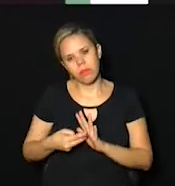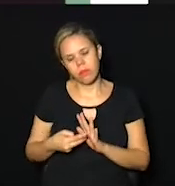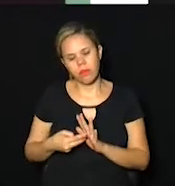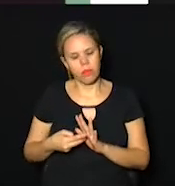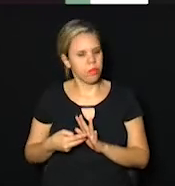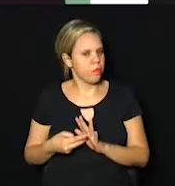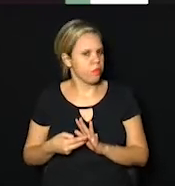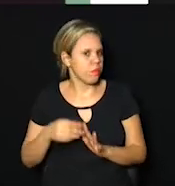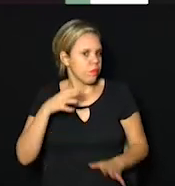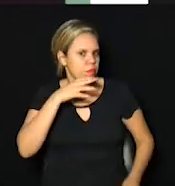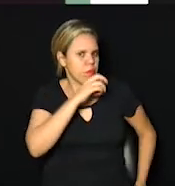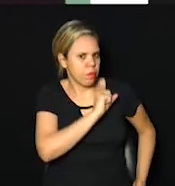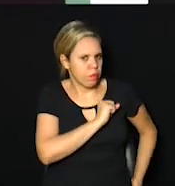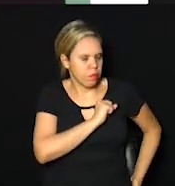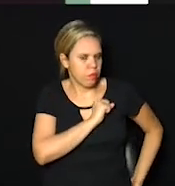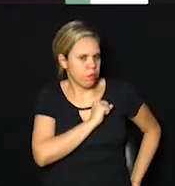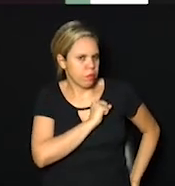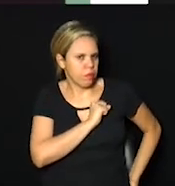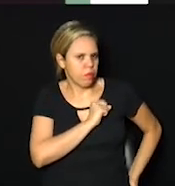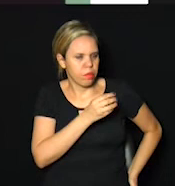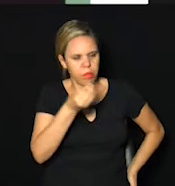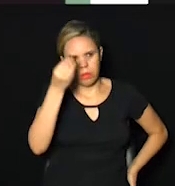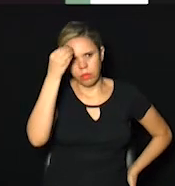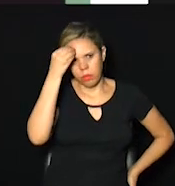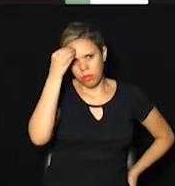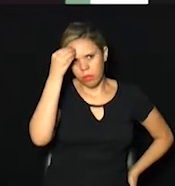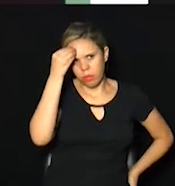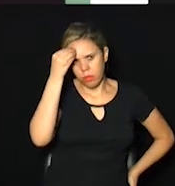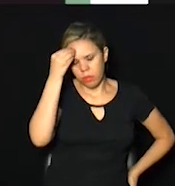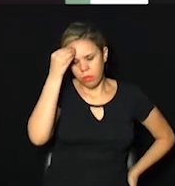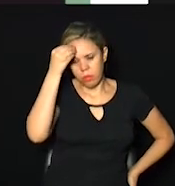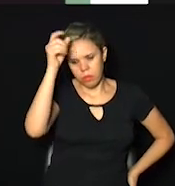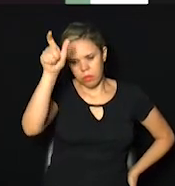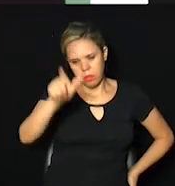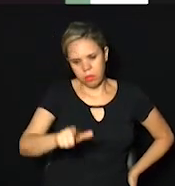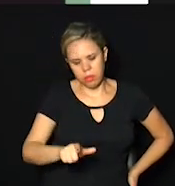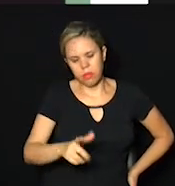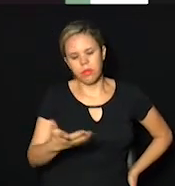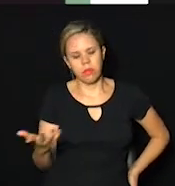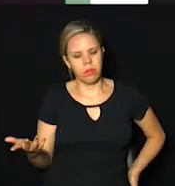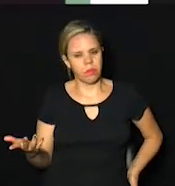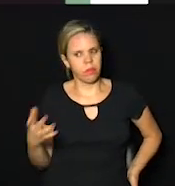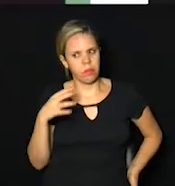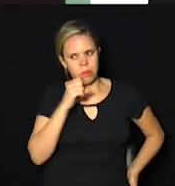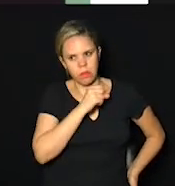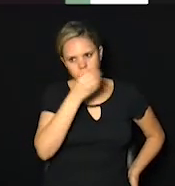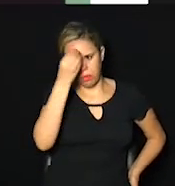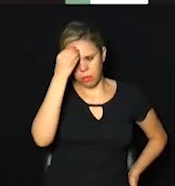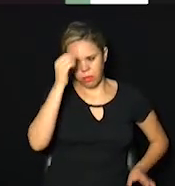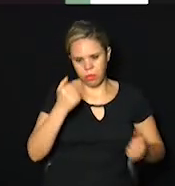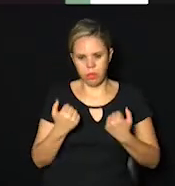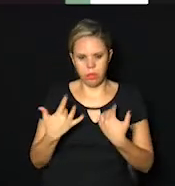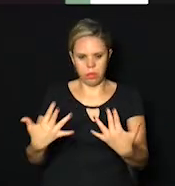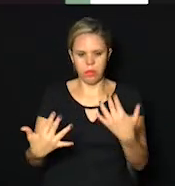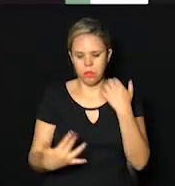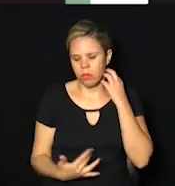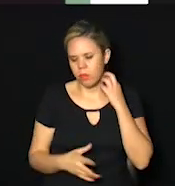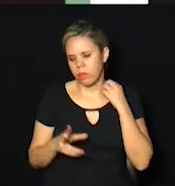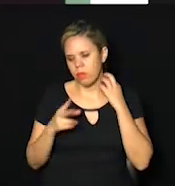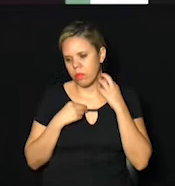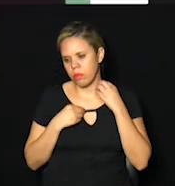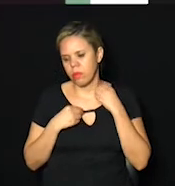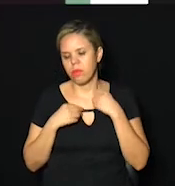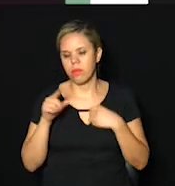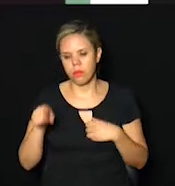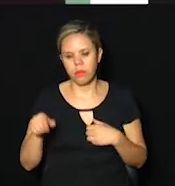que rapidamente se fixa na cabeça do eleitor. Aquilo que rapidamente se fixa na cabeça do público. Nossa, aquele